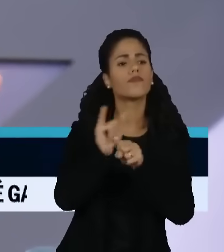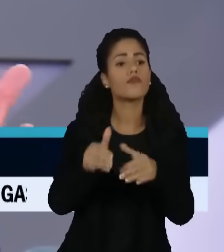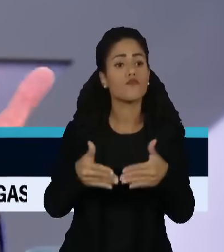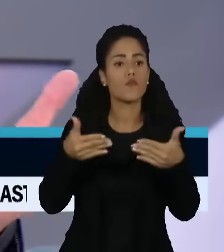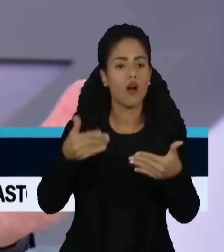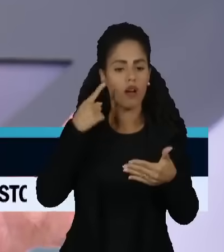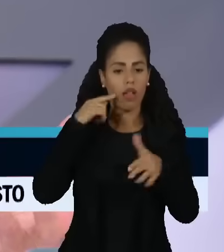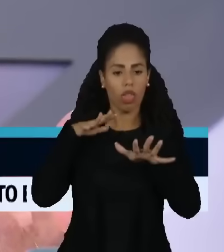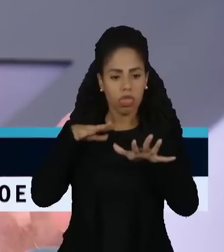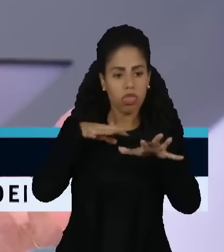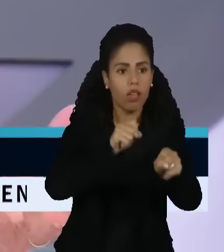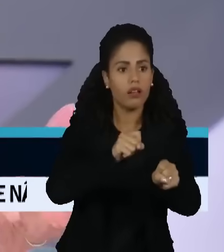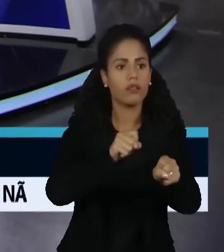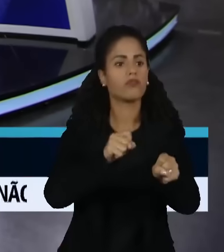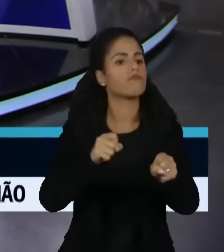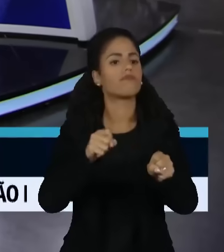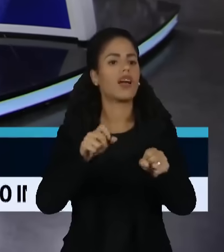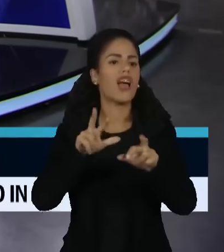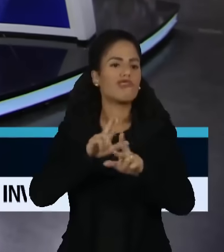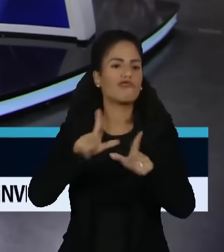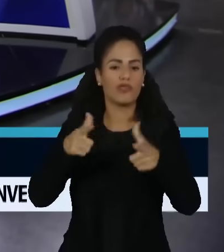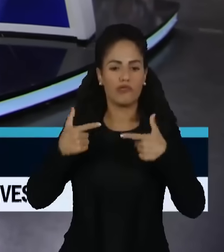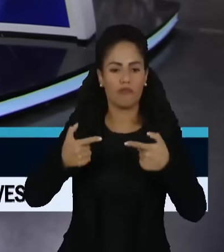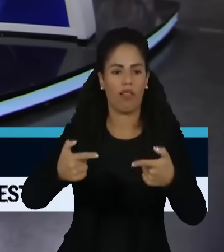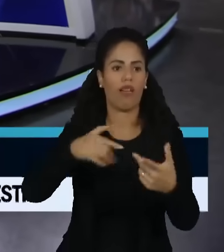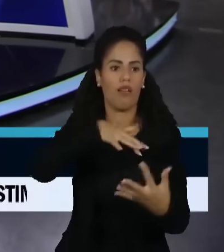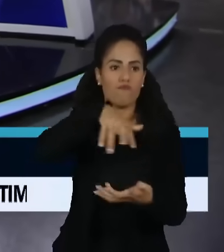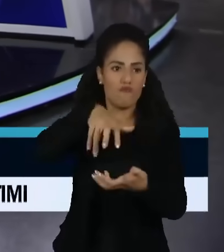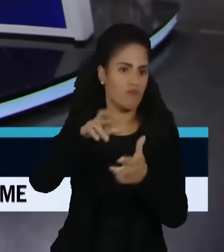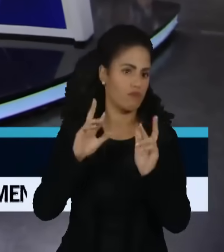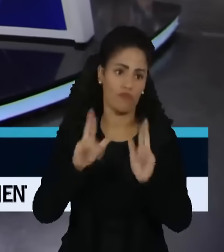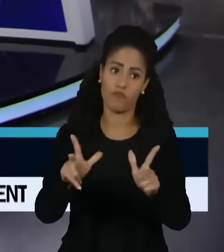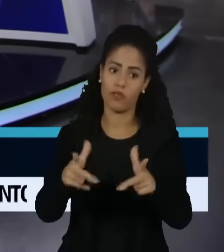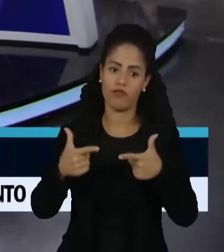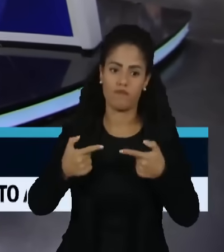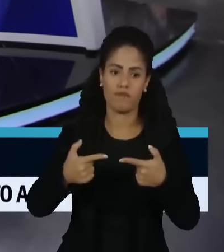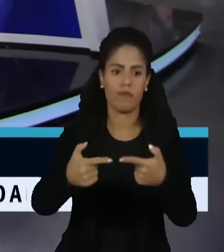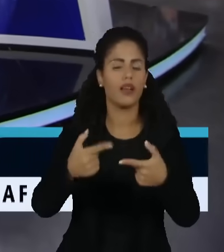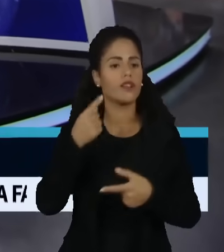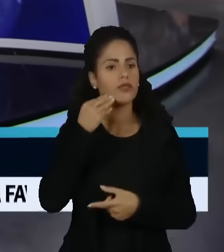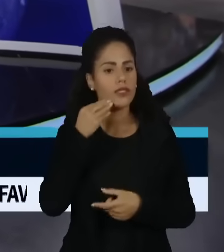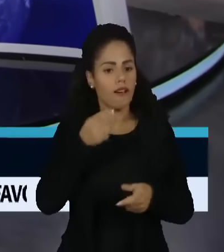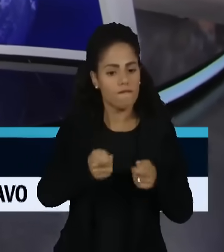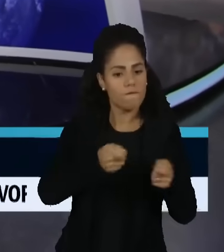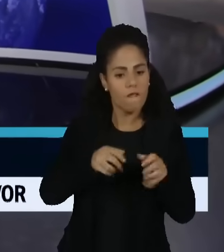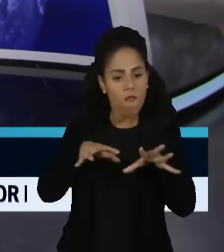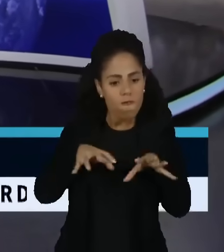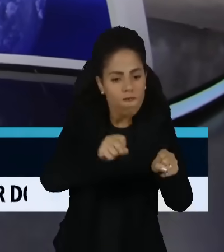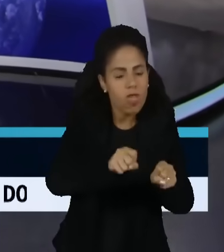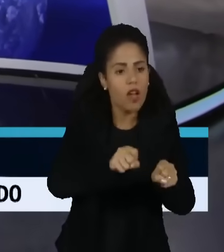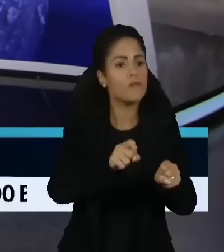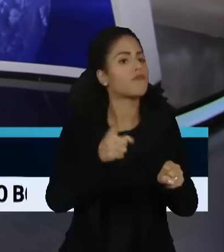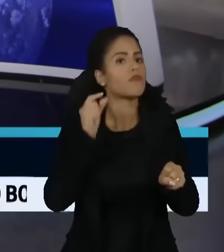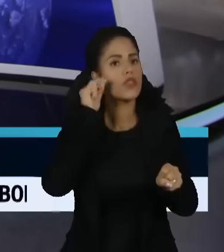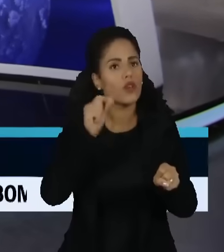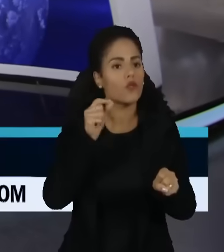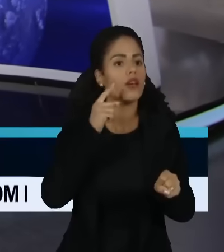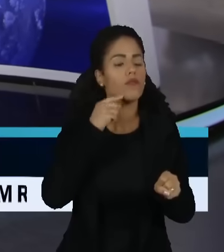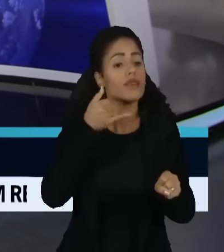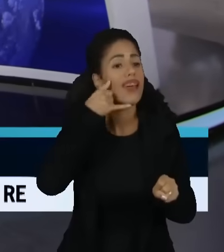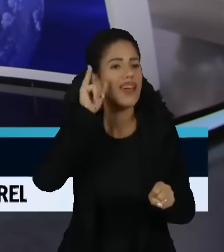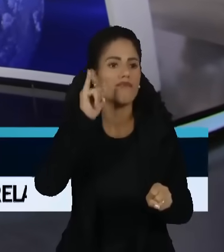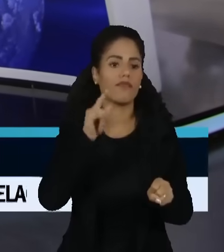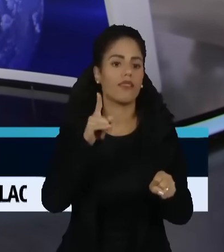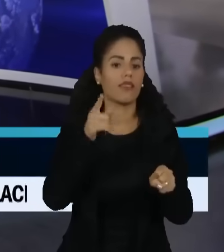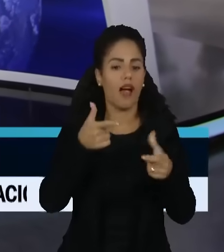de uma invasão militar convencional, porque você vai tentar dominar o território sem atingir os